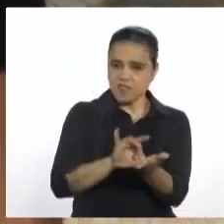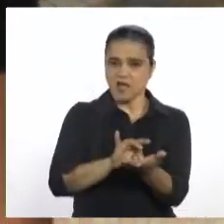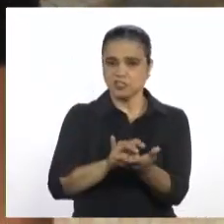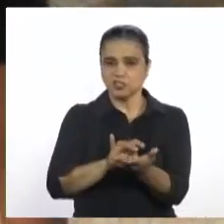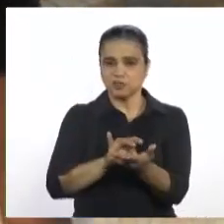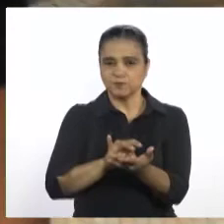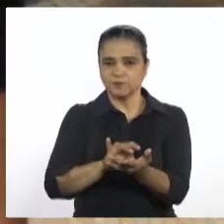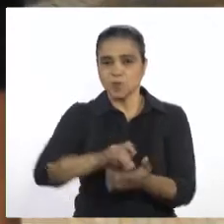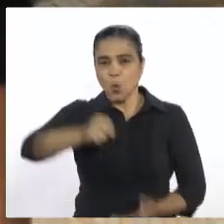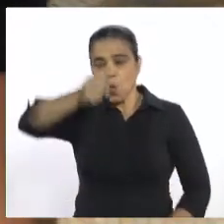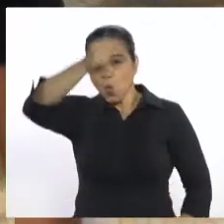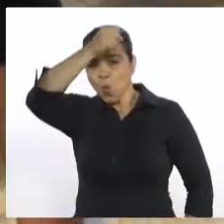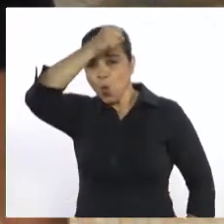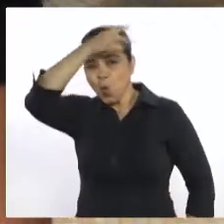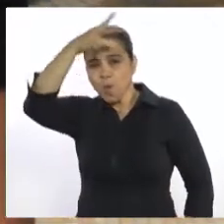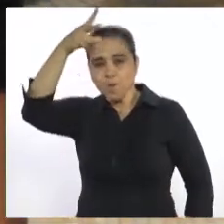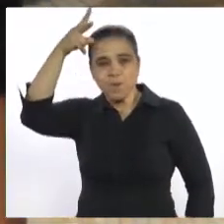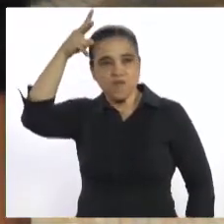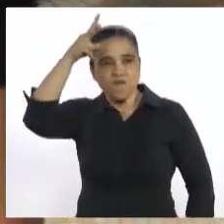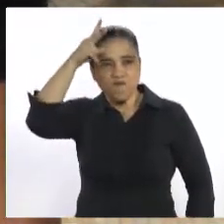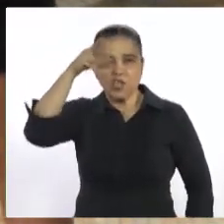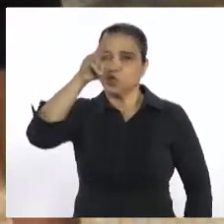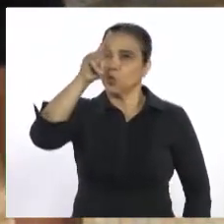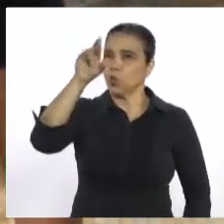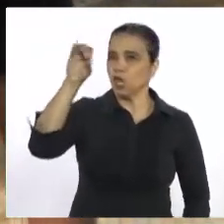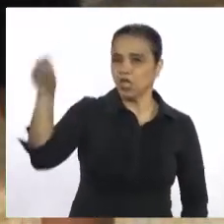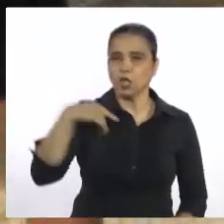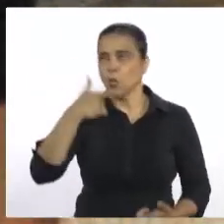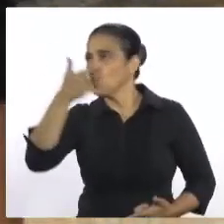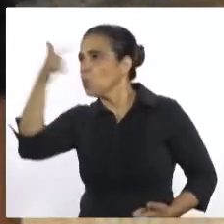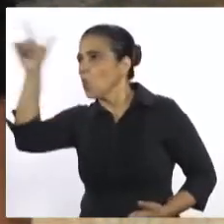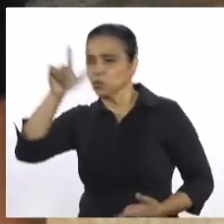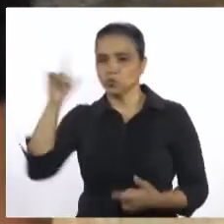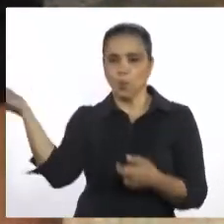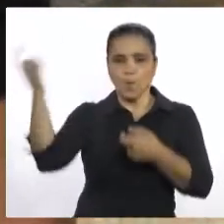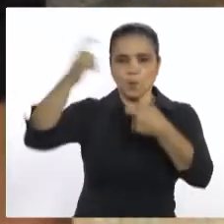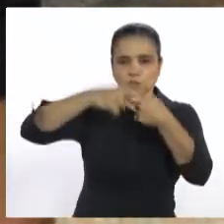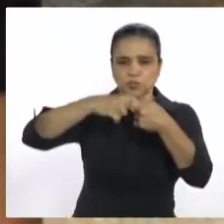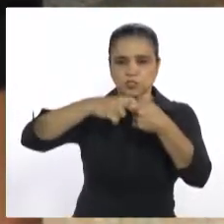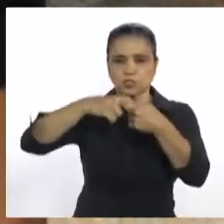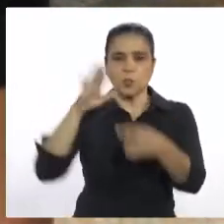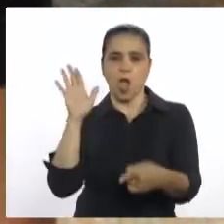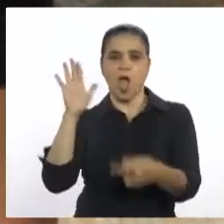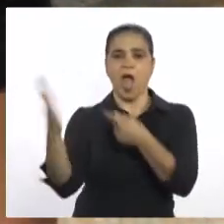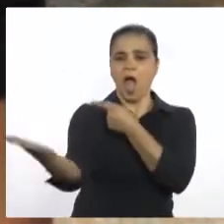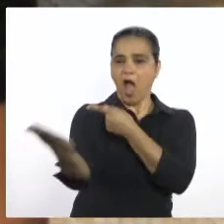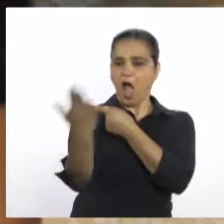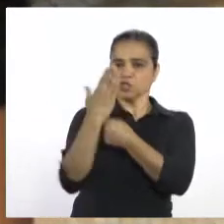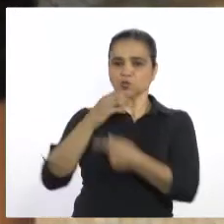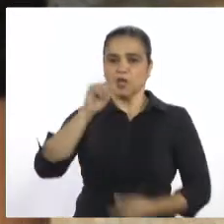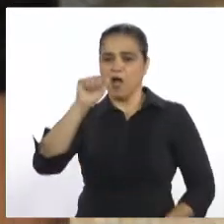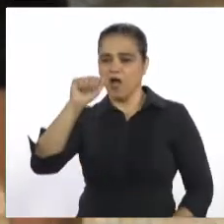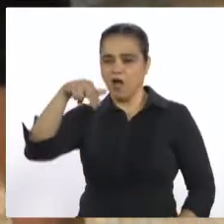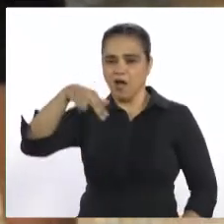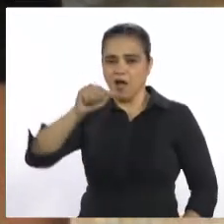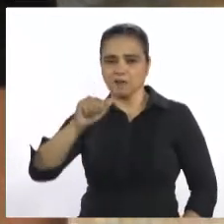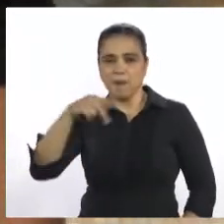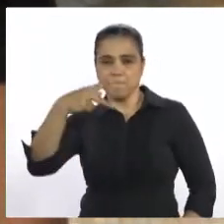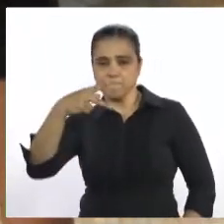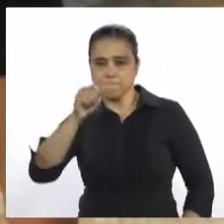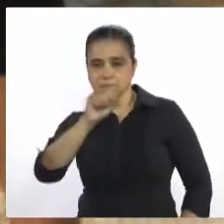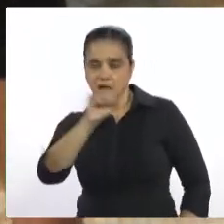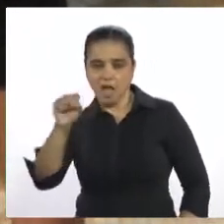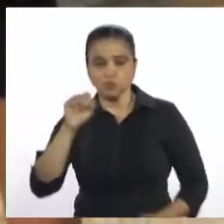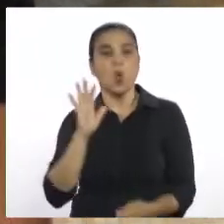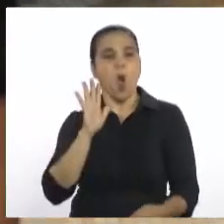o prefeito do Rio ou de qualquer município que buscar ajuda da deputada lá na Passos, eu vou ajudar, porque